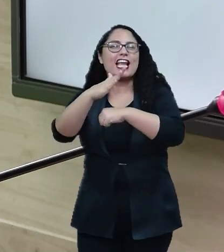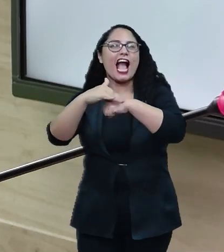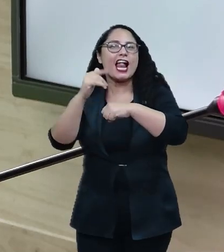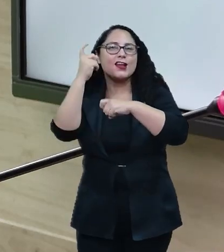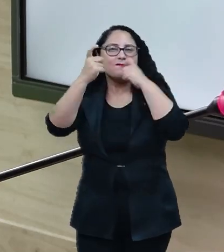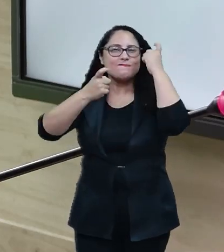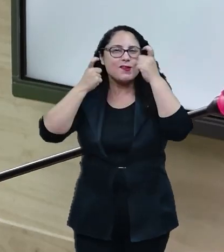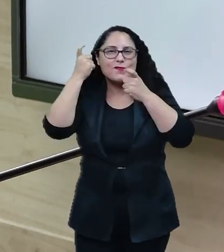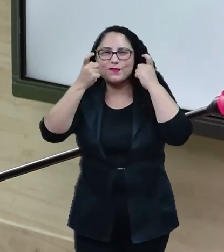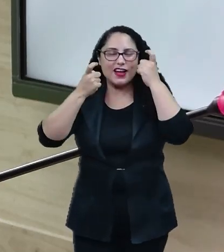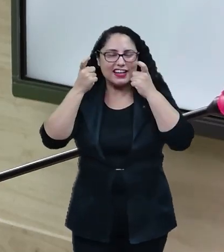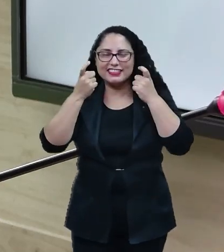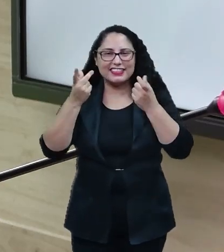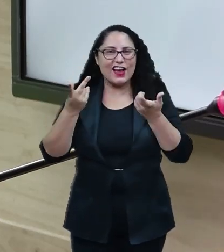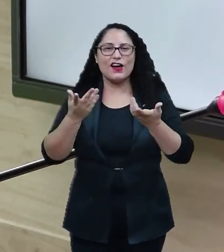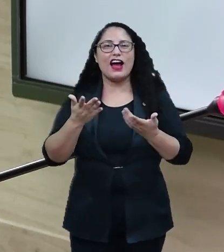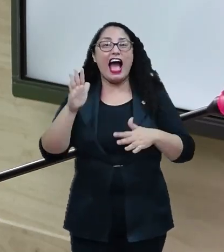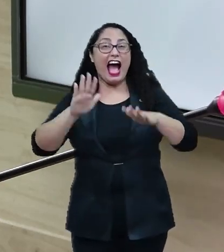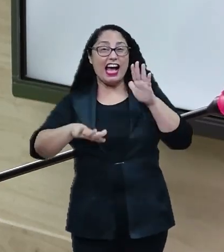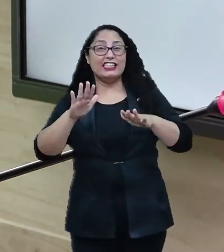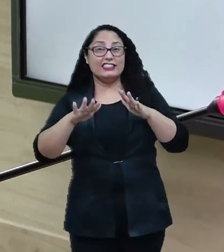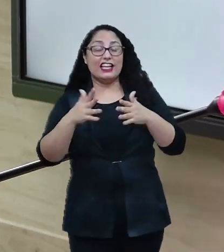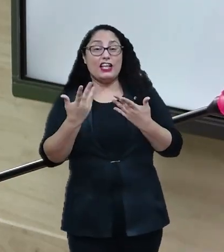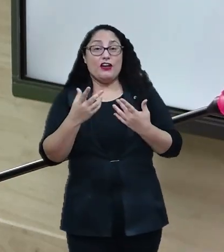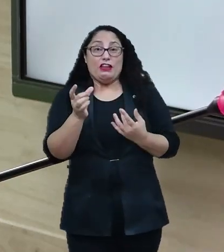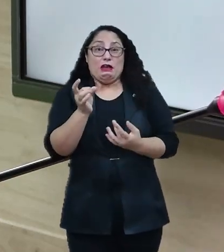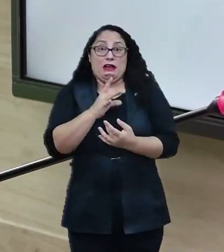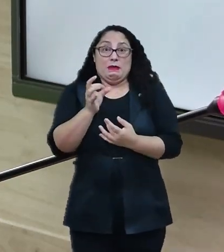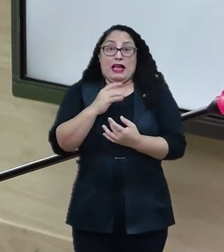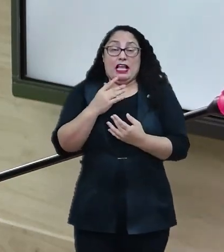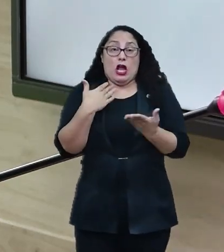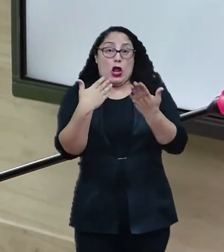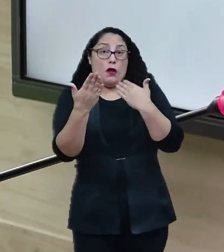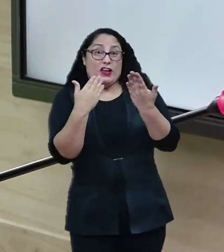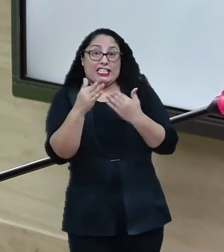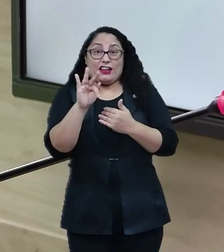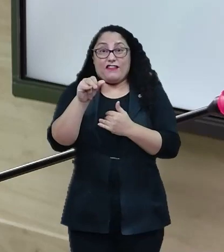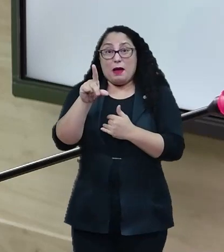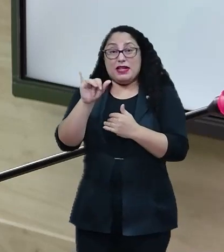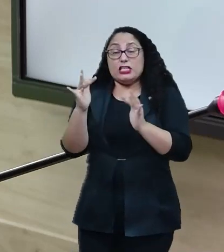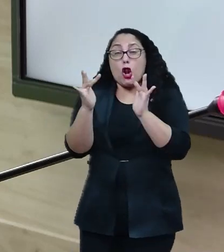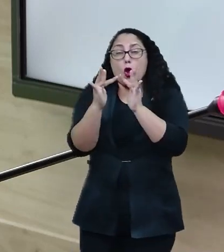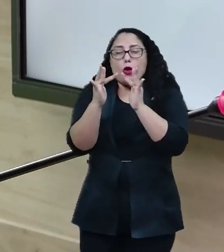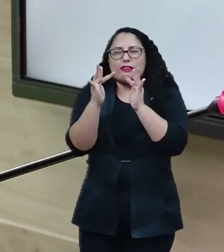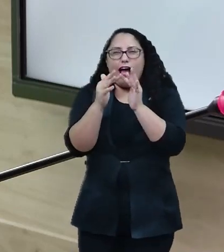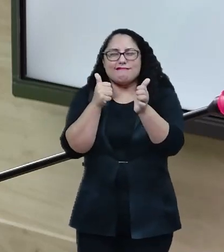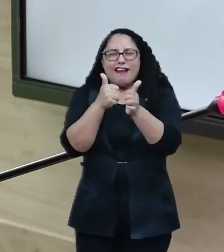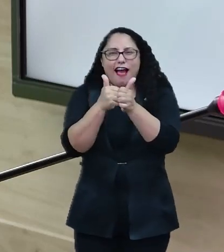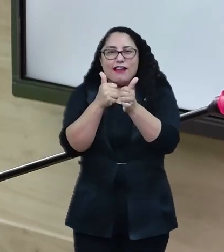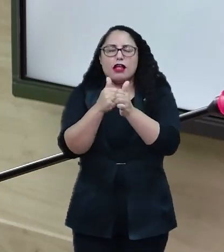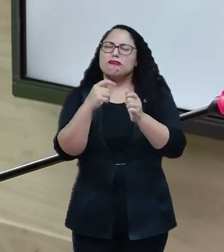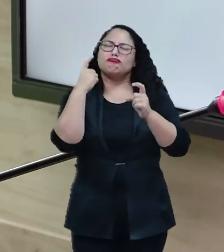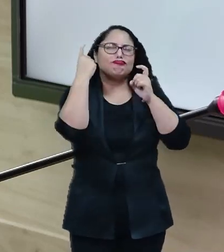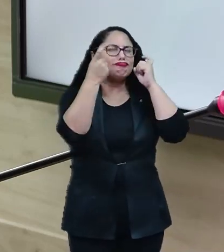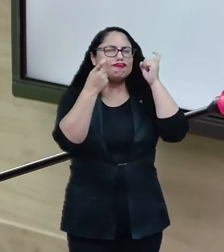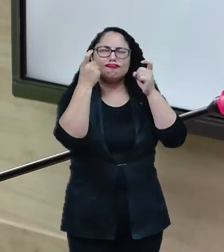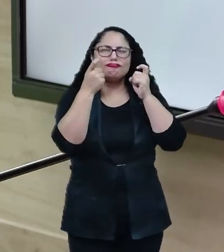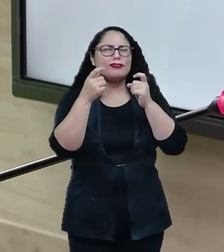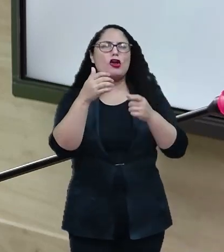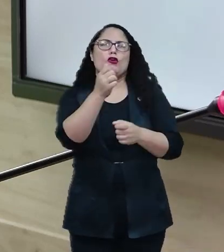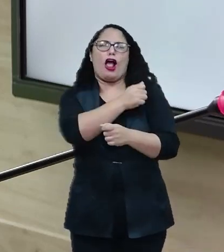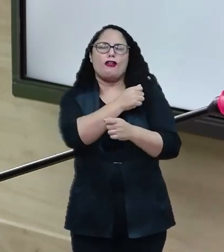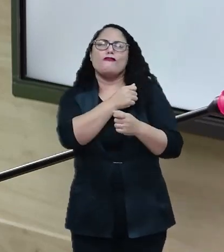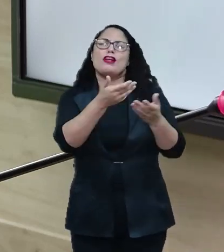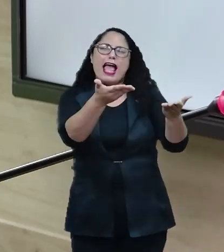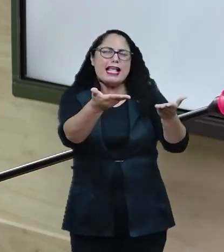essa preocupação, eu às vezes também um pouco inseguro, falava com a Fabrícia, que ela é o meu contato mais próximo, né? Ela, não se preocupe que os meninos vão ser